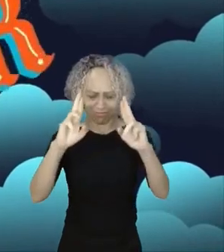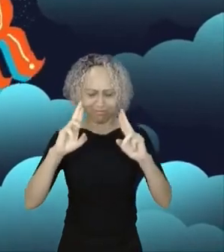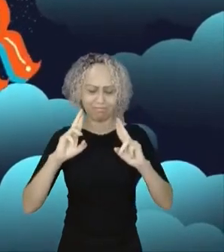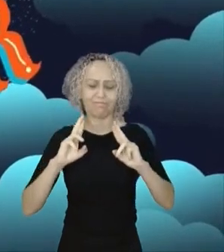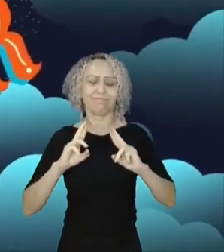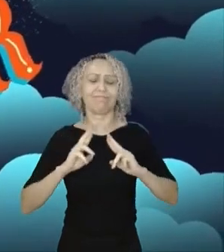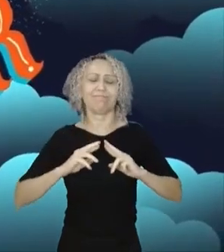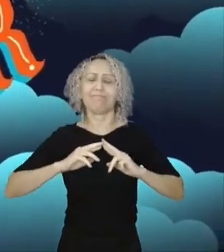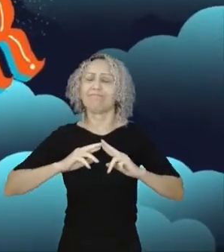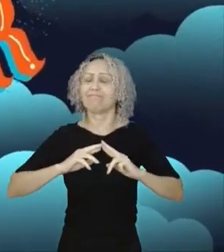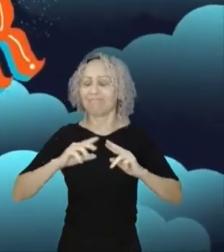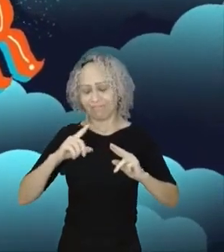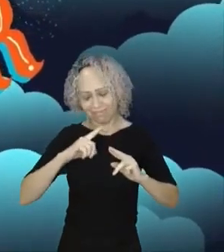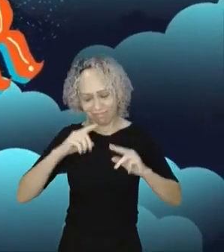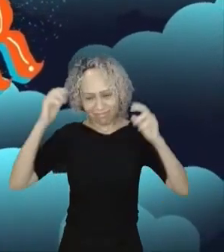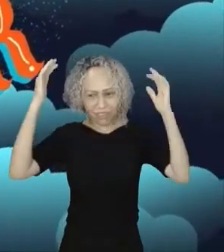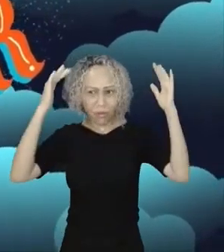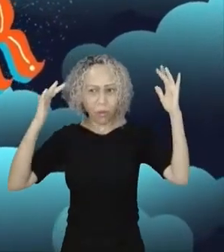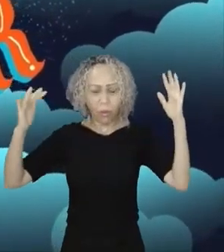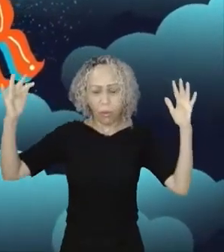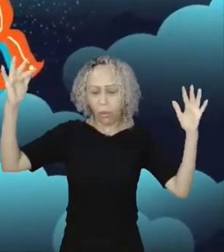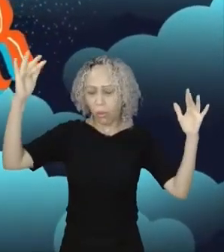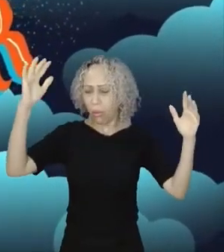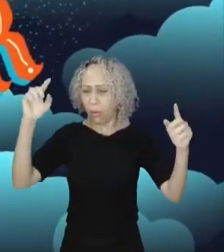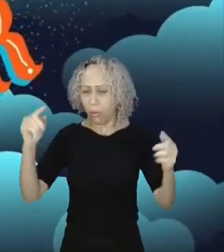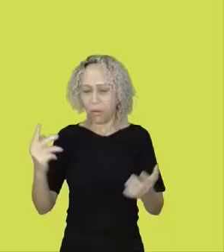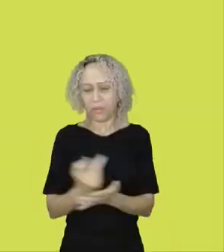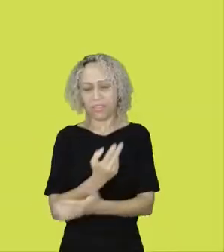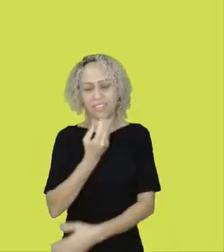tenho sonhos pra viver.